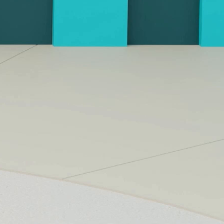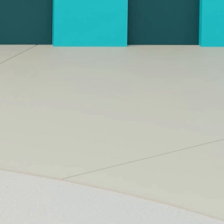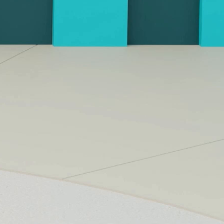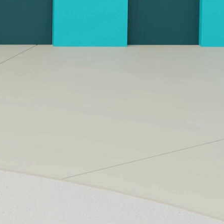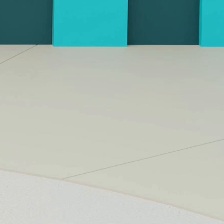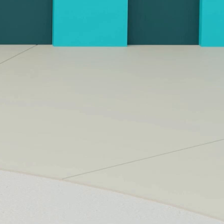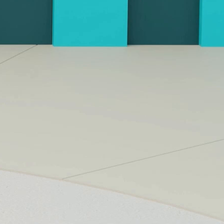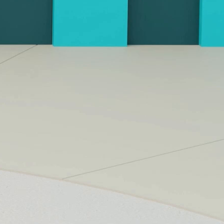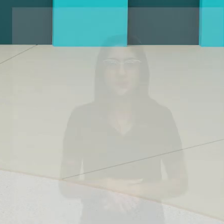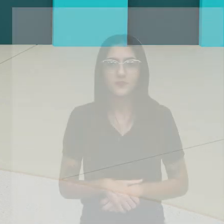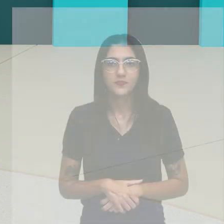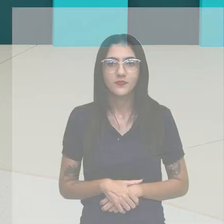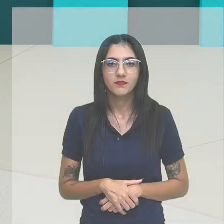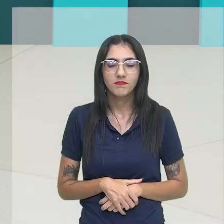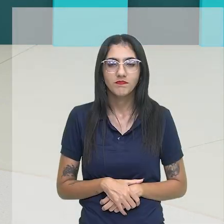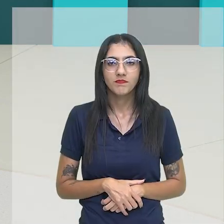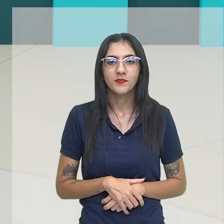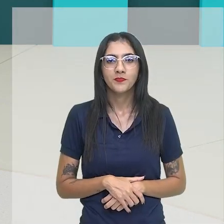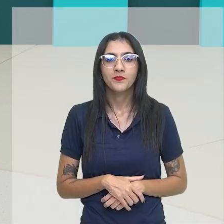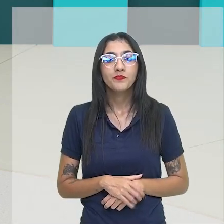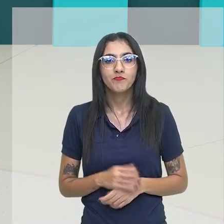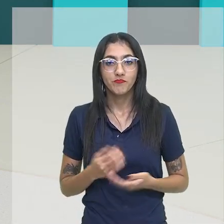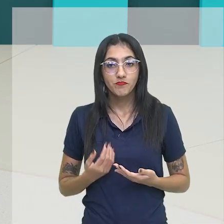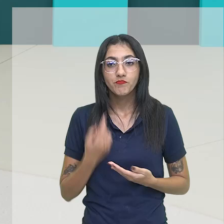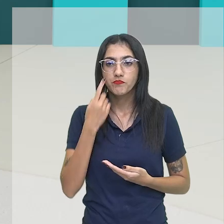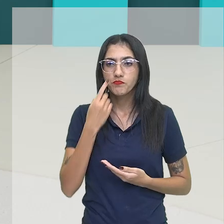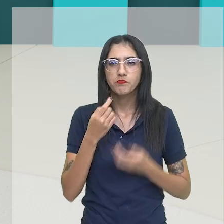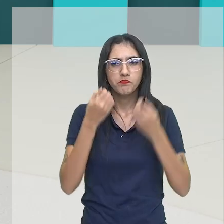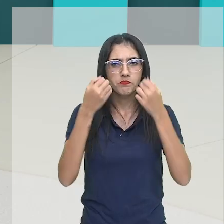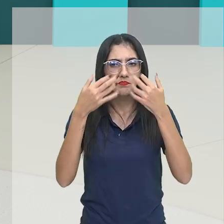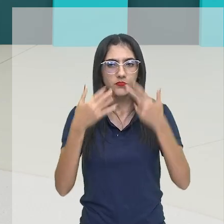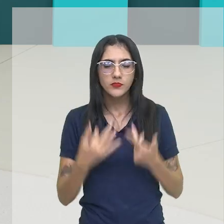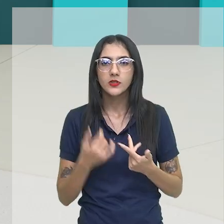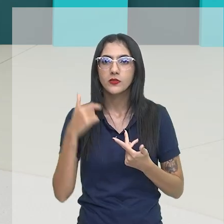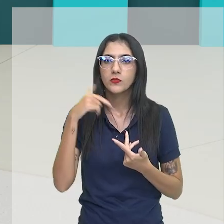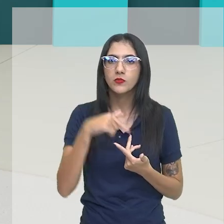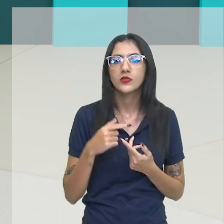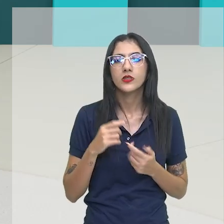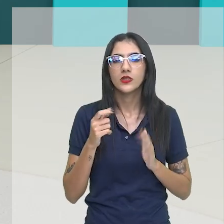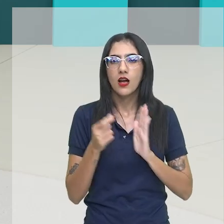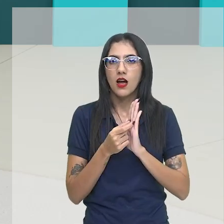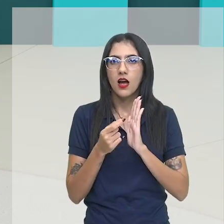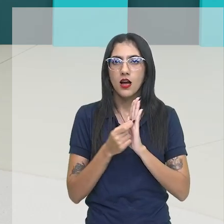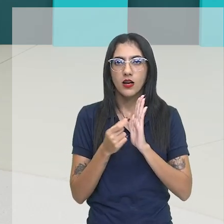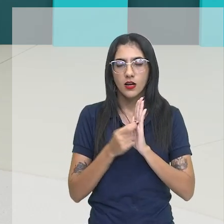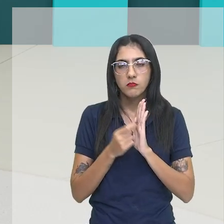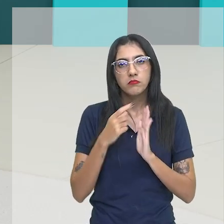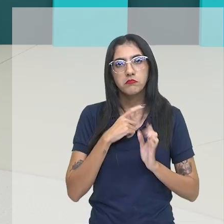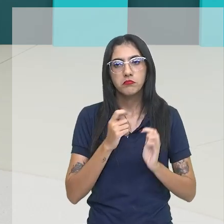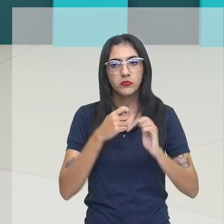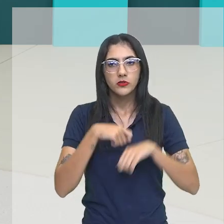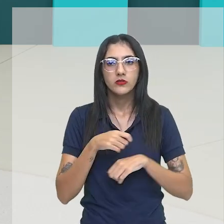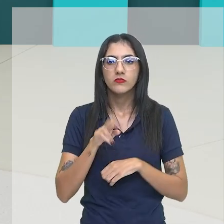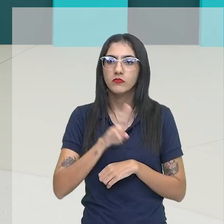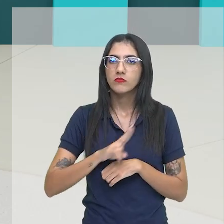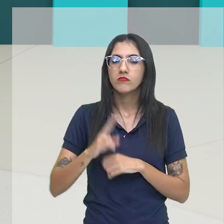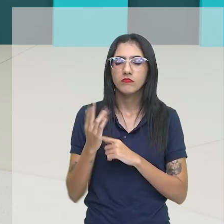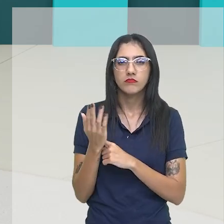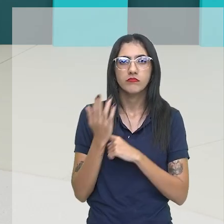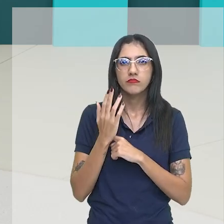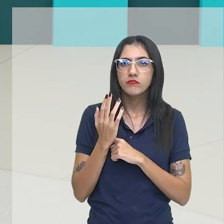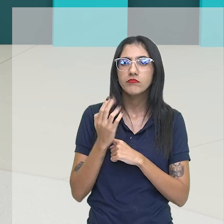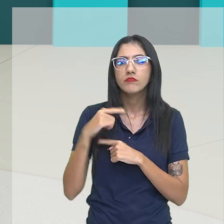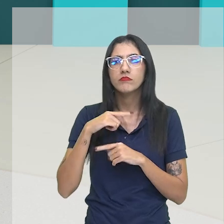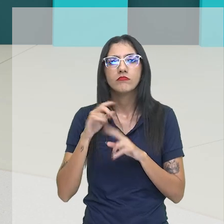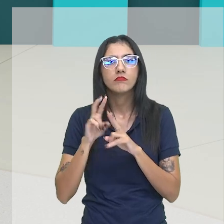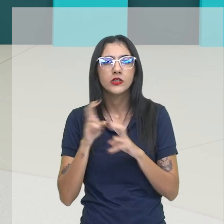Muito bem, então falando aí sobre esses dispositivos que podem atuar aí, né, auxiliando nessa